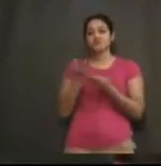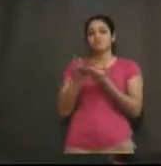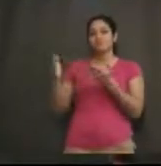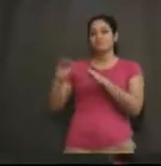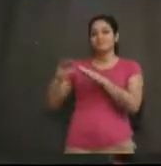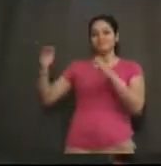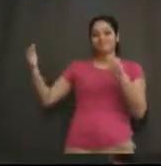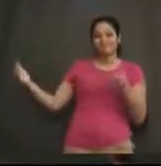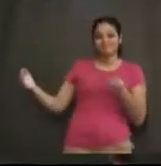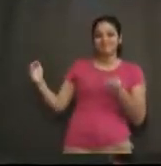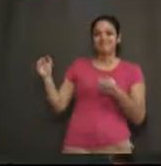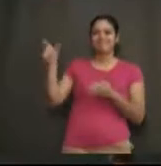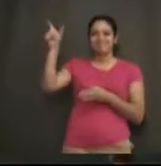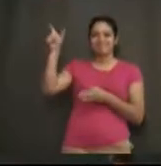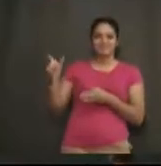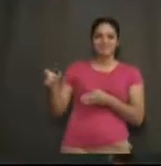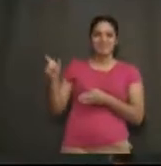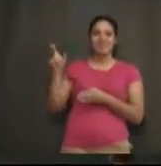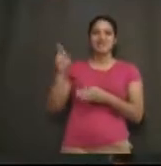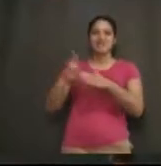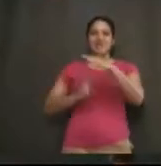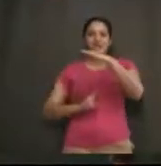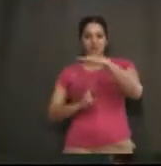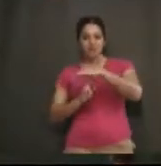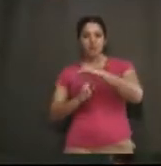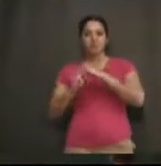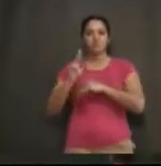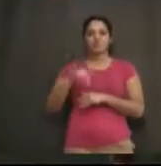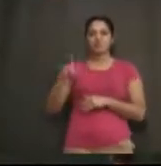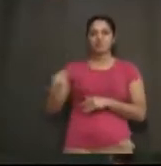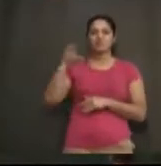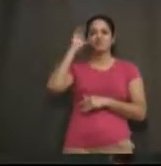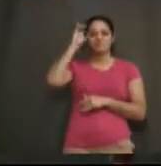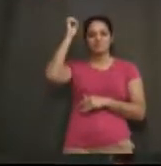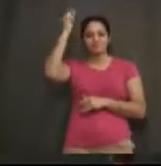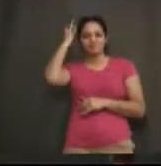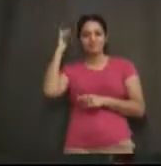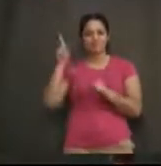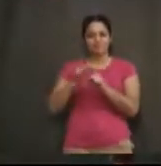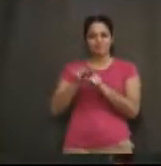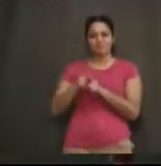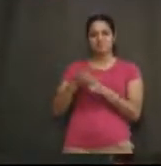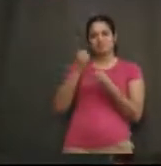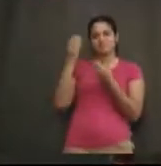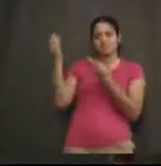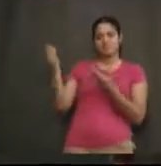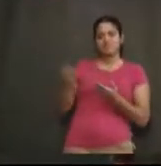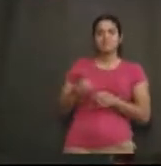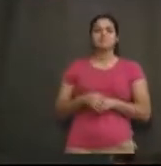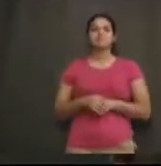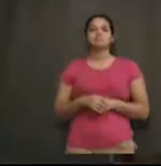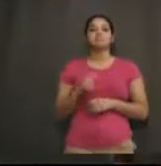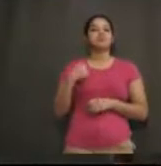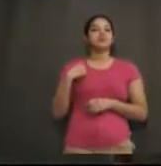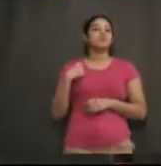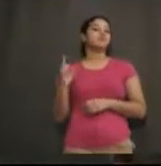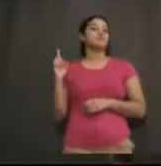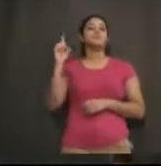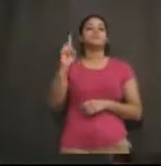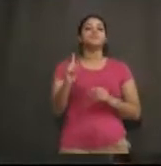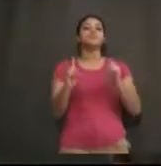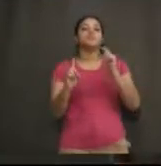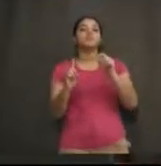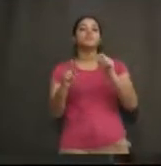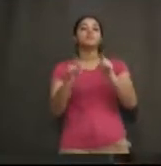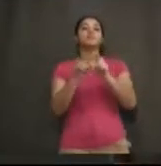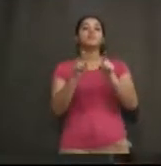reitor da Universidade Federal do Pará, o professor Emanuel Torinho. Em nome de quem saúdo todas as autoridades